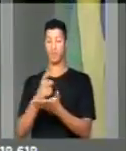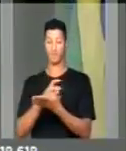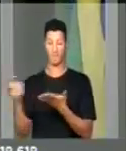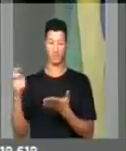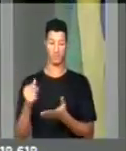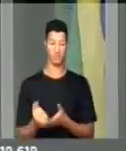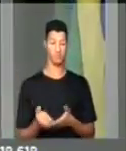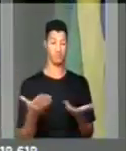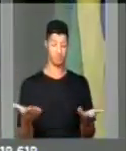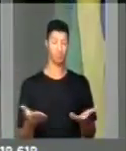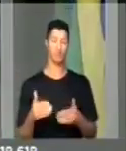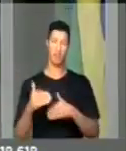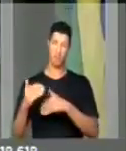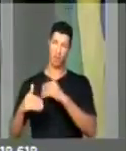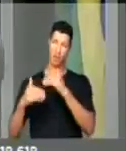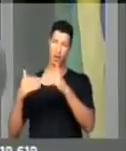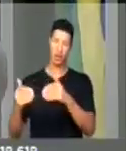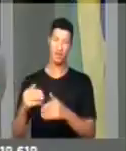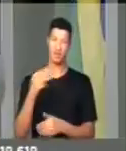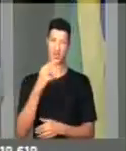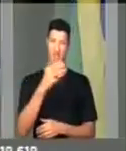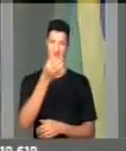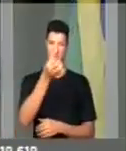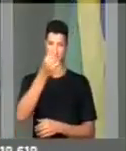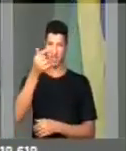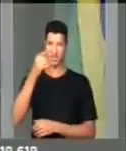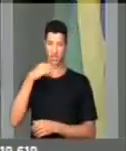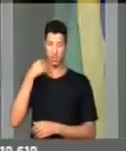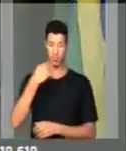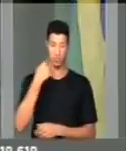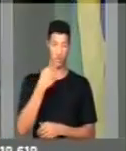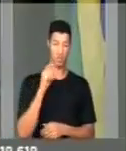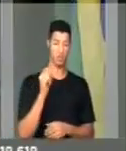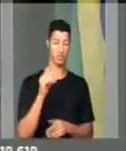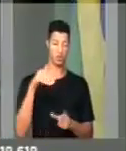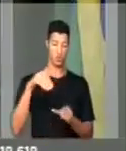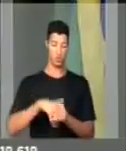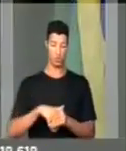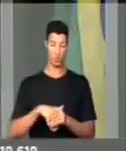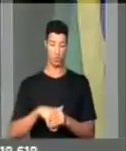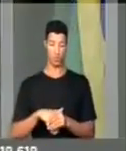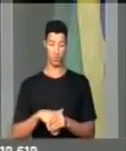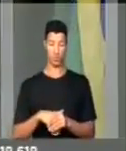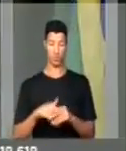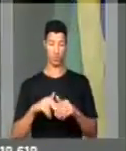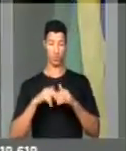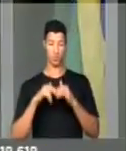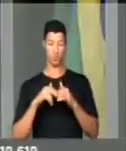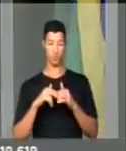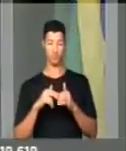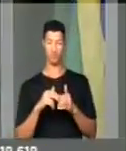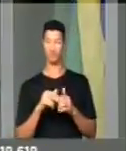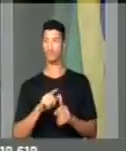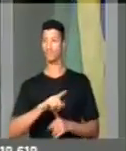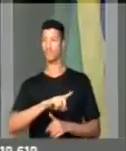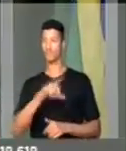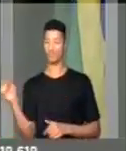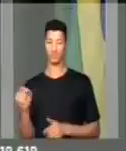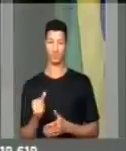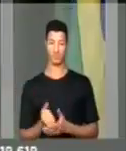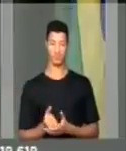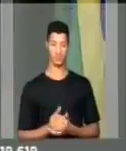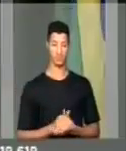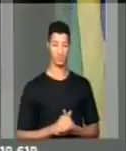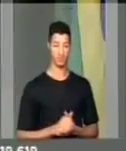impeachment. E foi assim, 367 deputados que votaram pela a saída da presidente